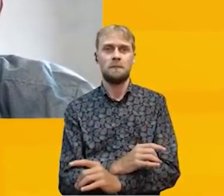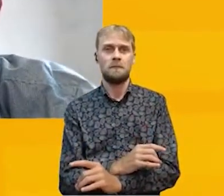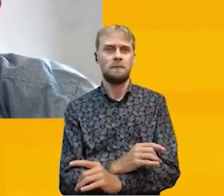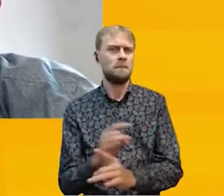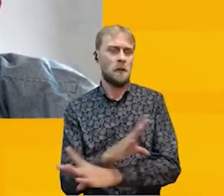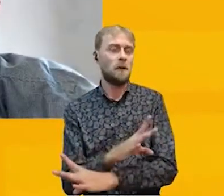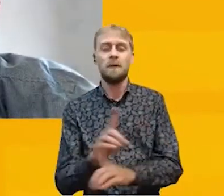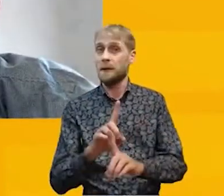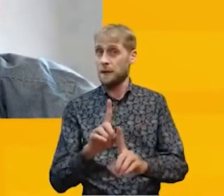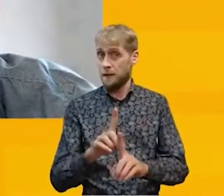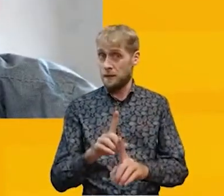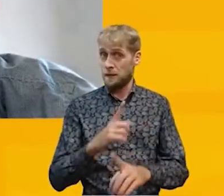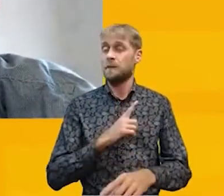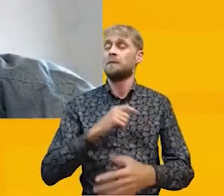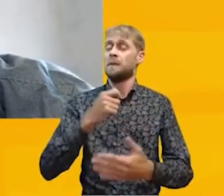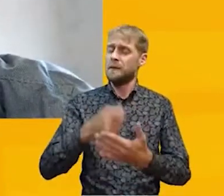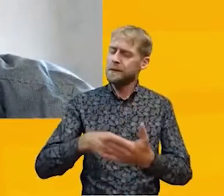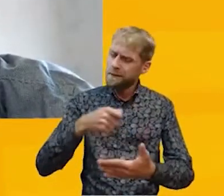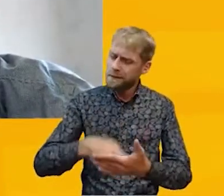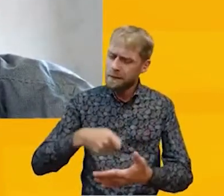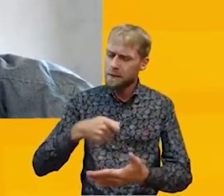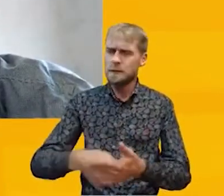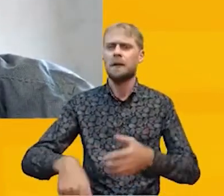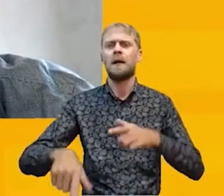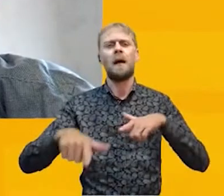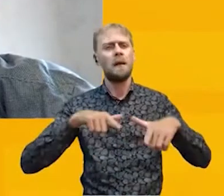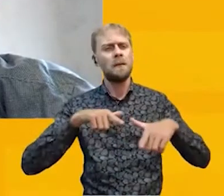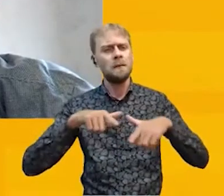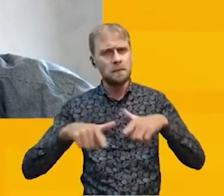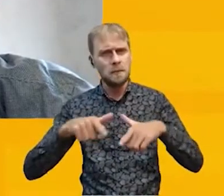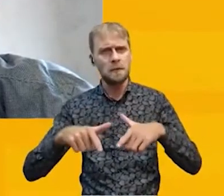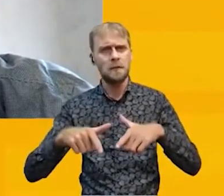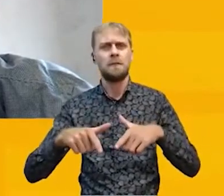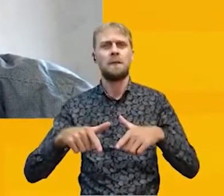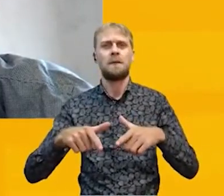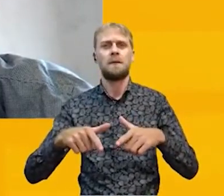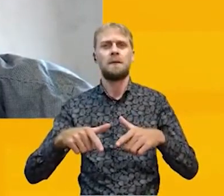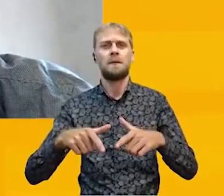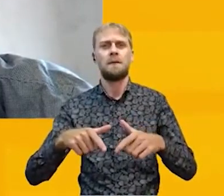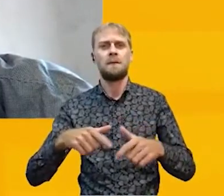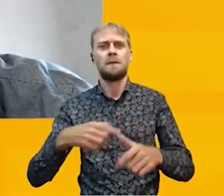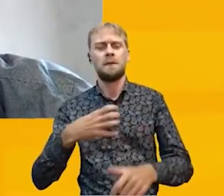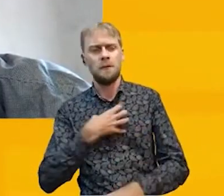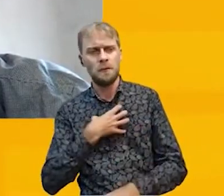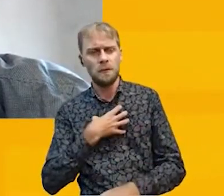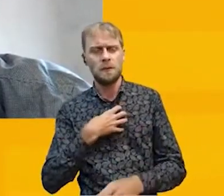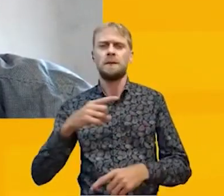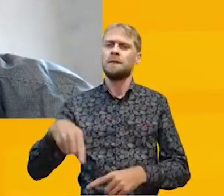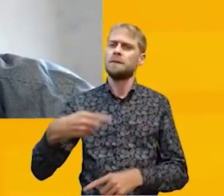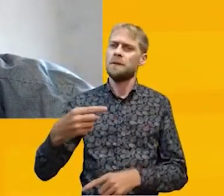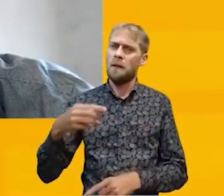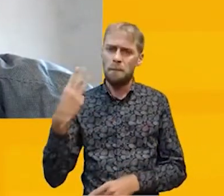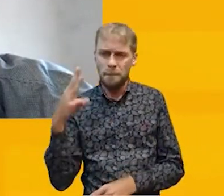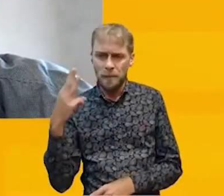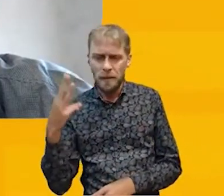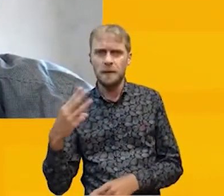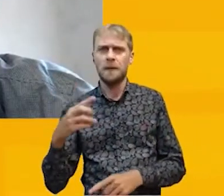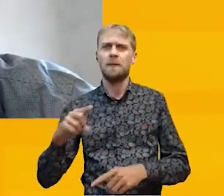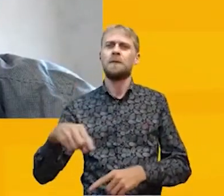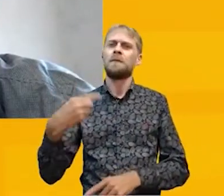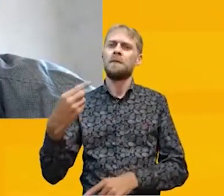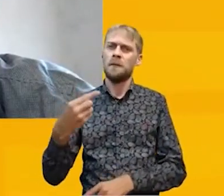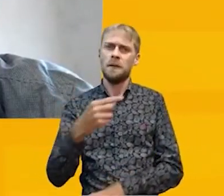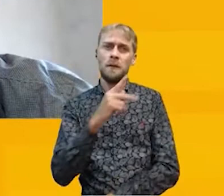foi feito inicialmente aí com o Lucas, mas que depois envolveu o estado do Maranhão, que depois envolveu o estado do Piauí, e a